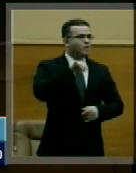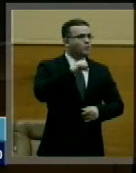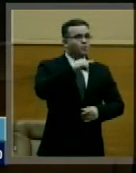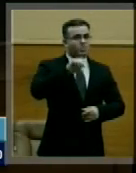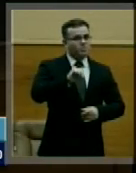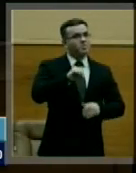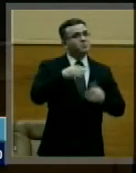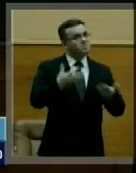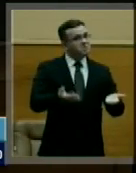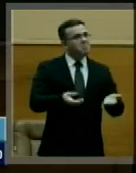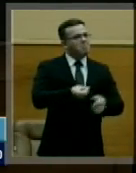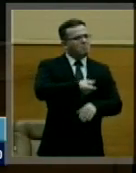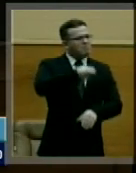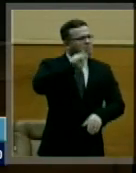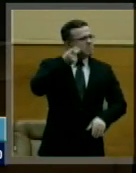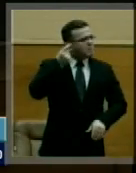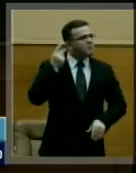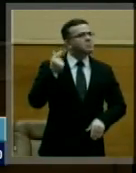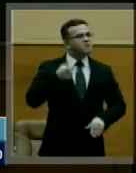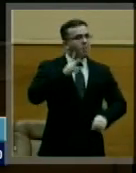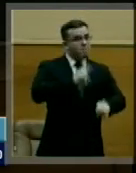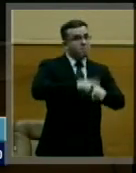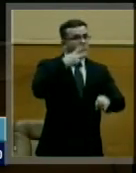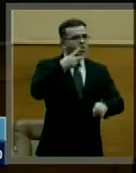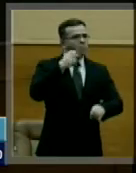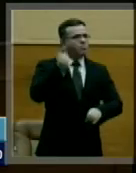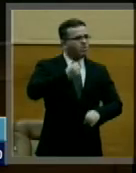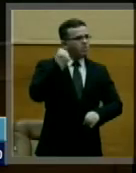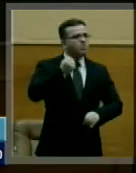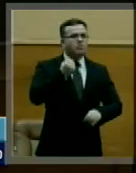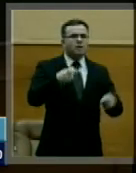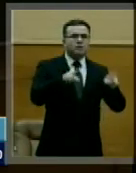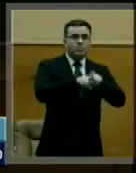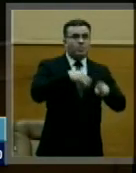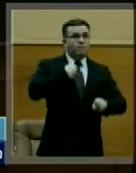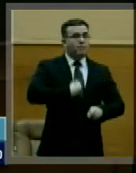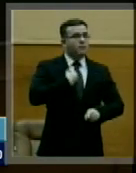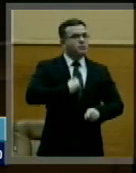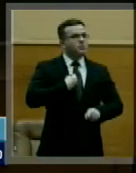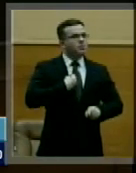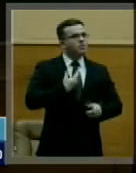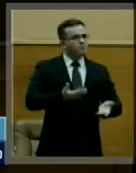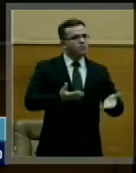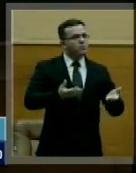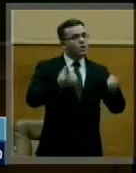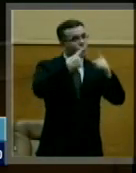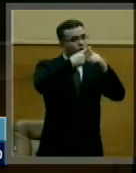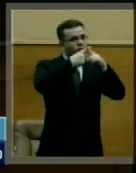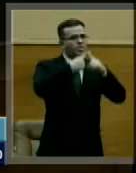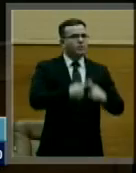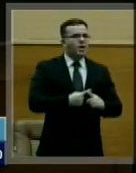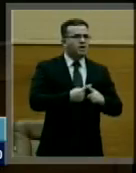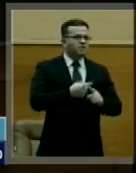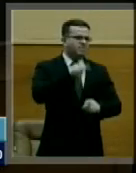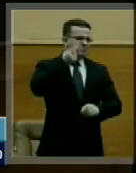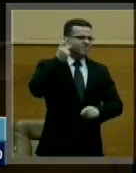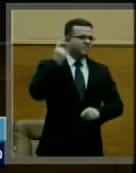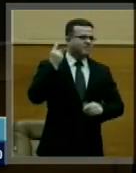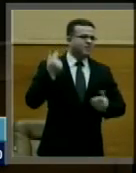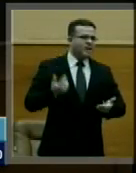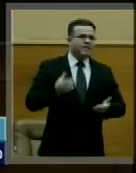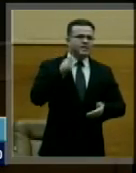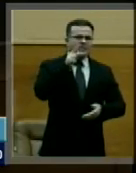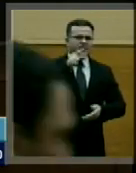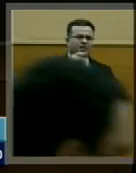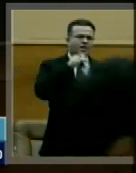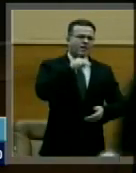sermos bicampeões sergipanos, nós tivemos uma participação excelente no campeonato nacional. Na época, o Campeonato Nacional era uma